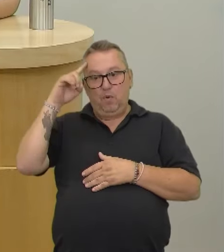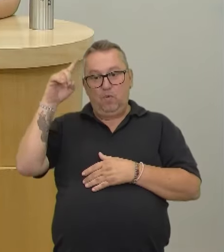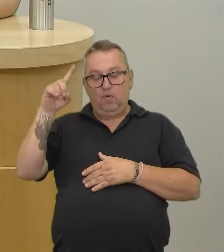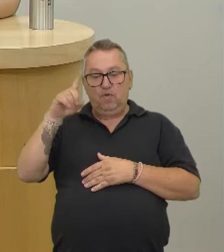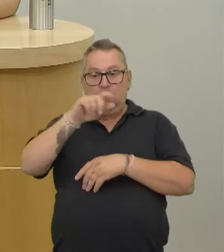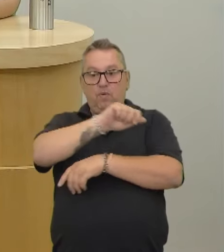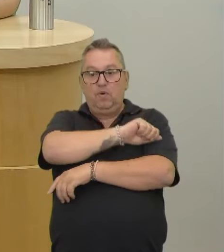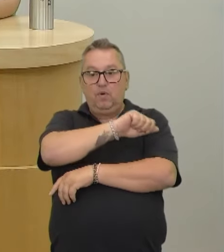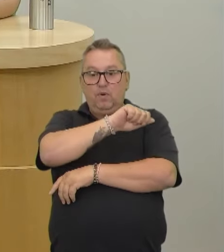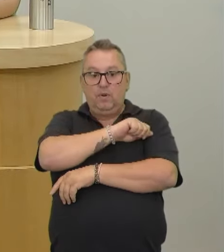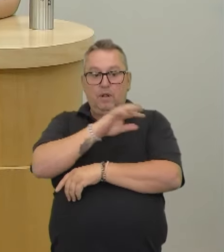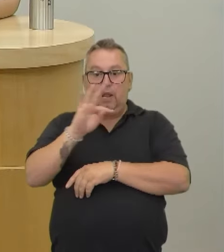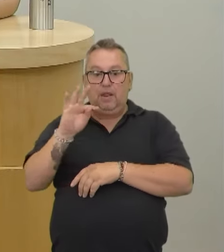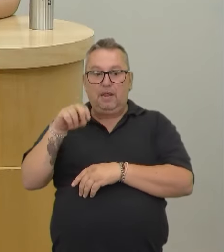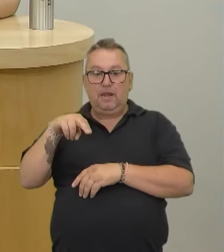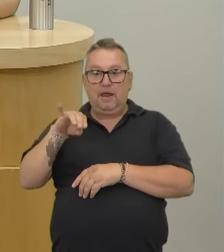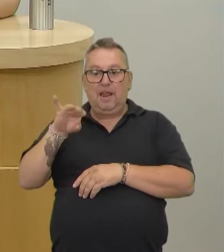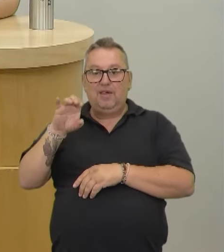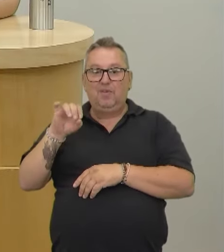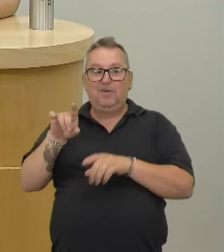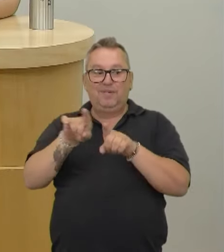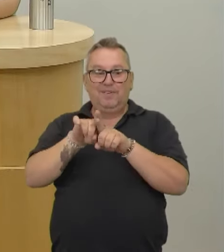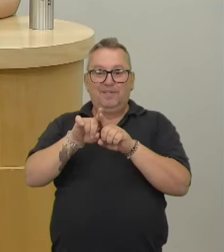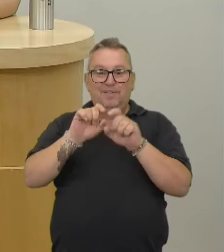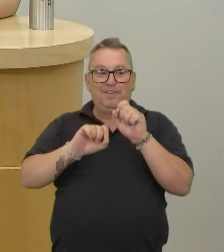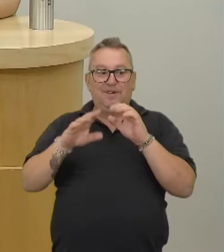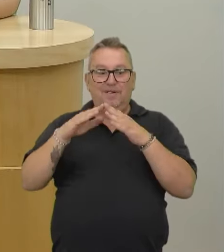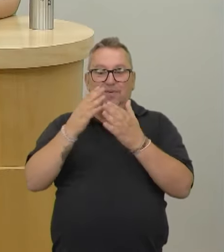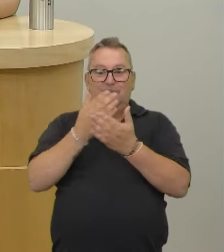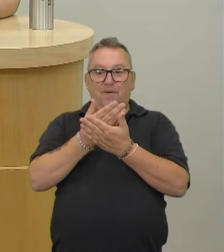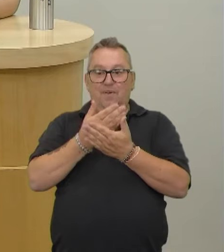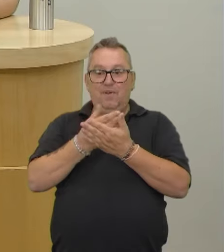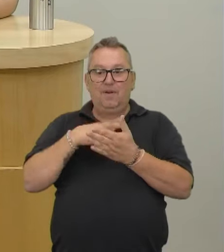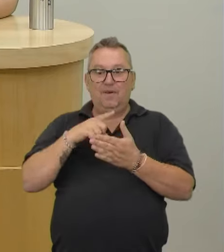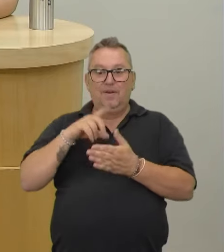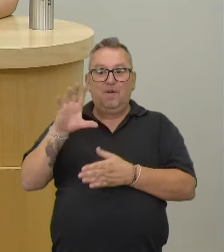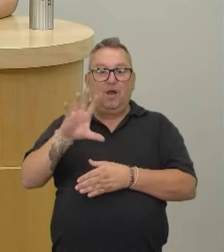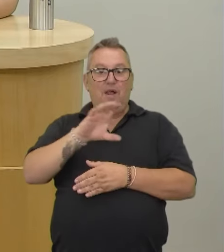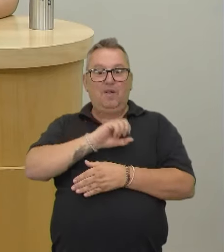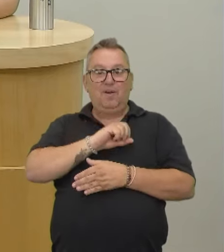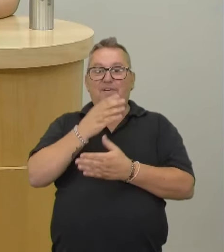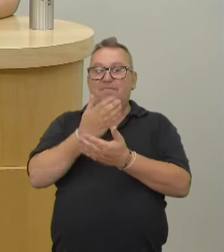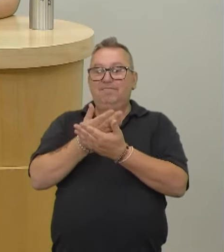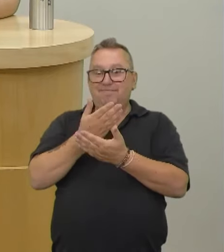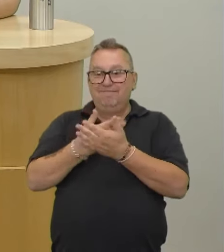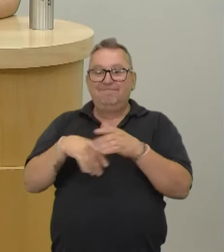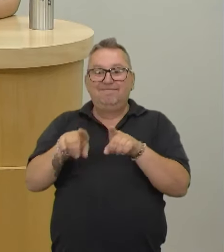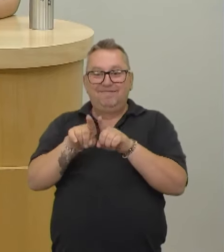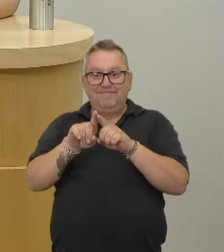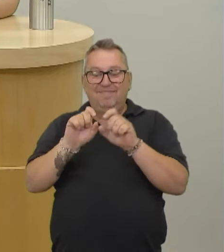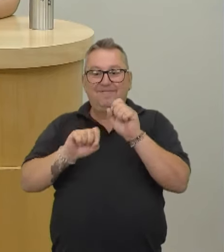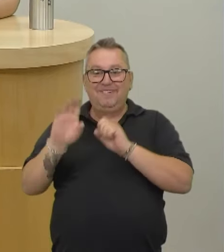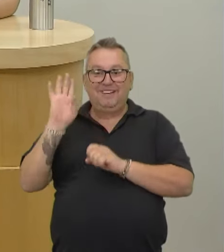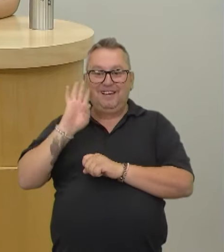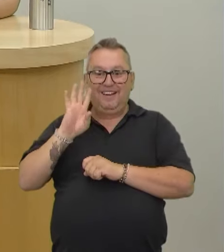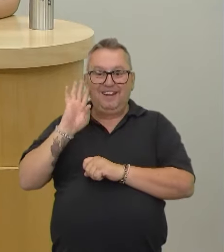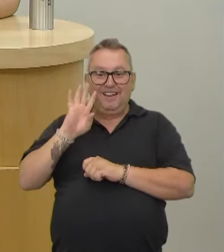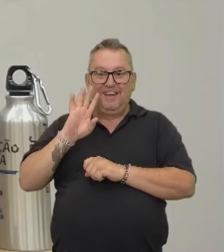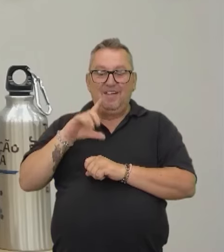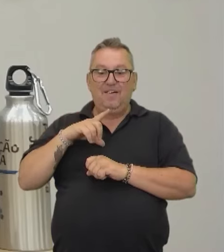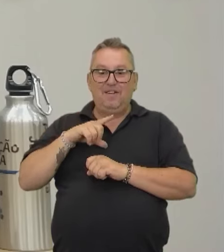os alunos do Terésio, é Terésio o nome da escola? Eu acho que é. Estão adorando essas aulas. Que bacana, então a